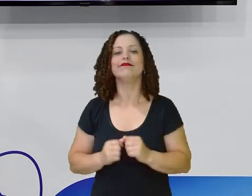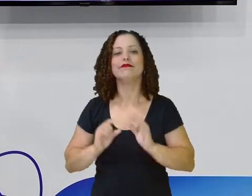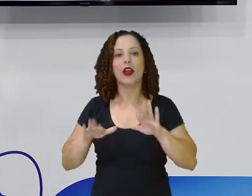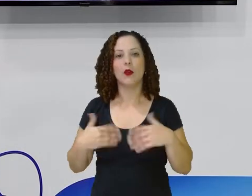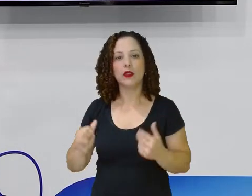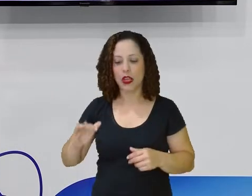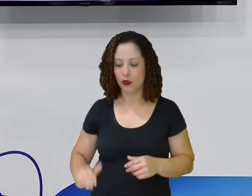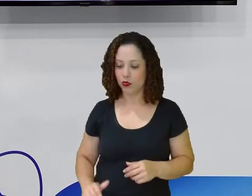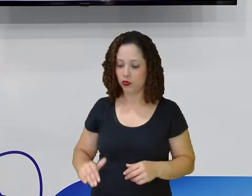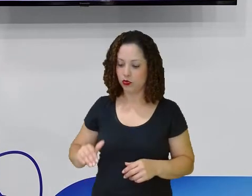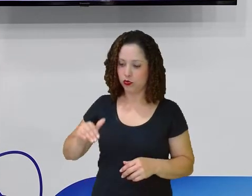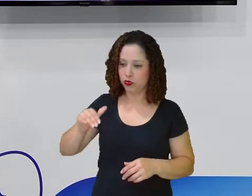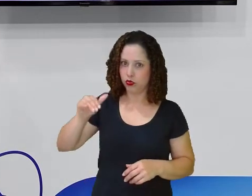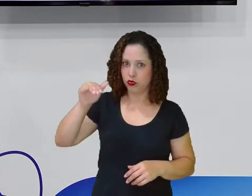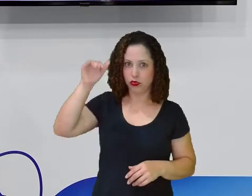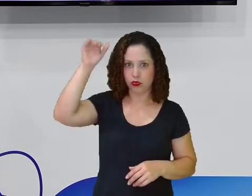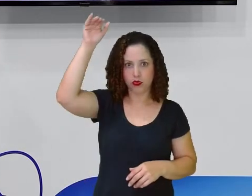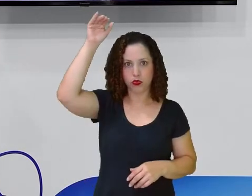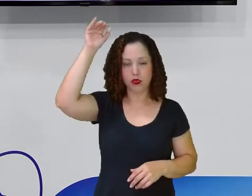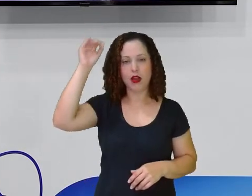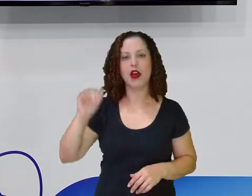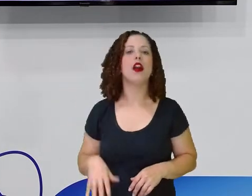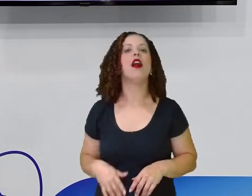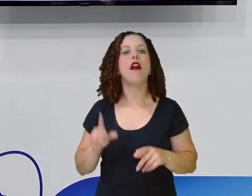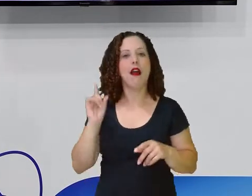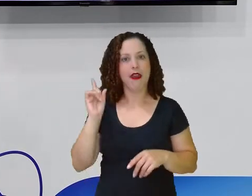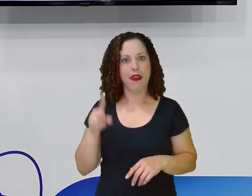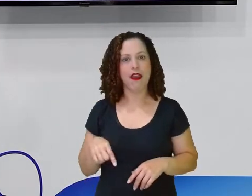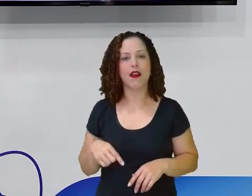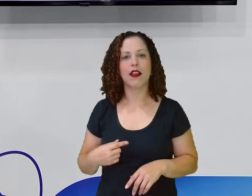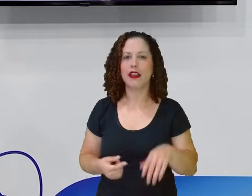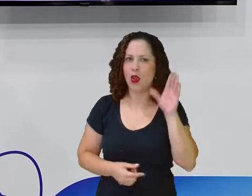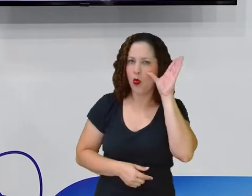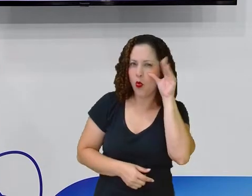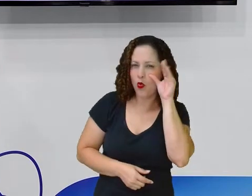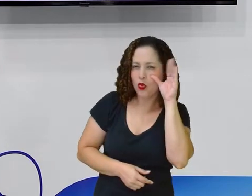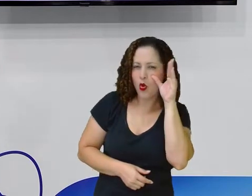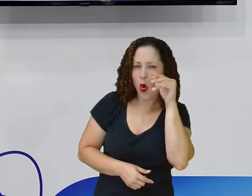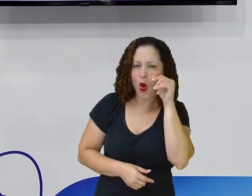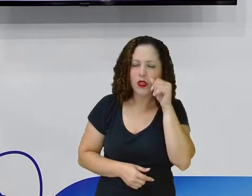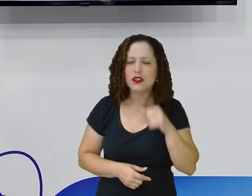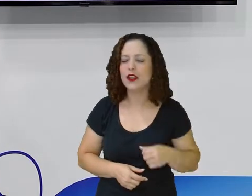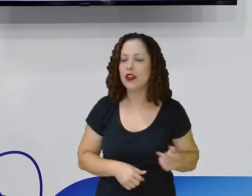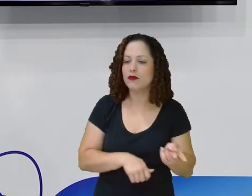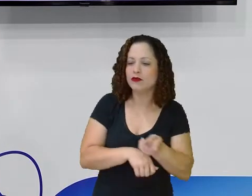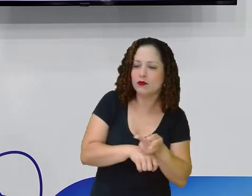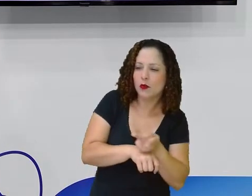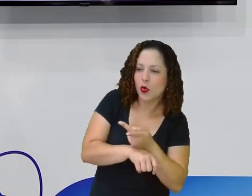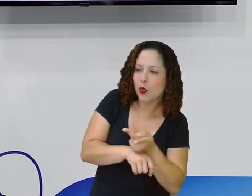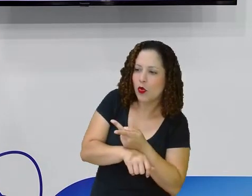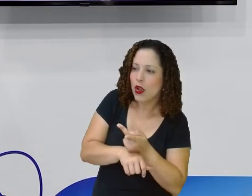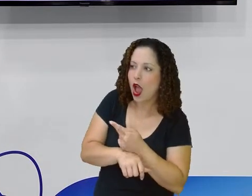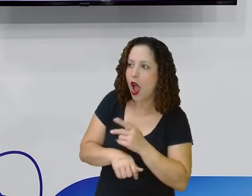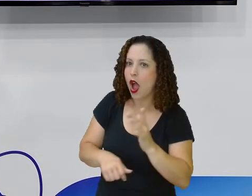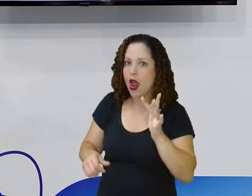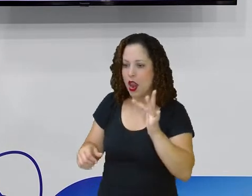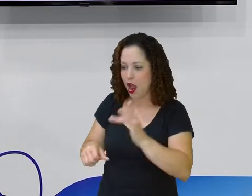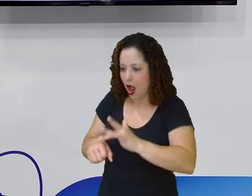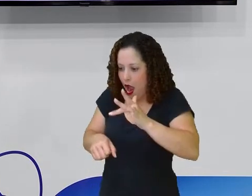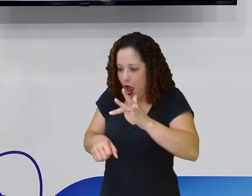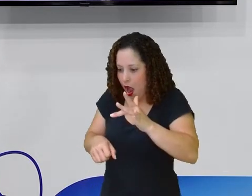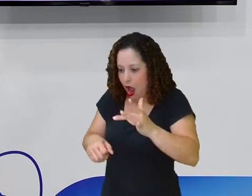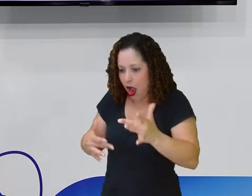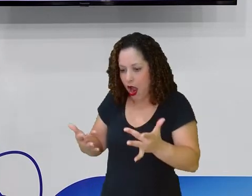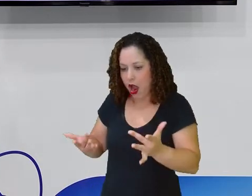pai tendo tentado esconder todas as rocas, mas ela ali curiosa, né? Foi no porão do palácio e encontrou, fura o dedo,